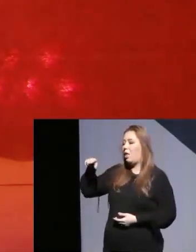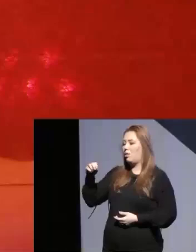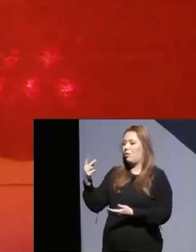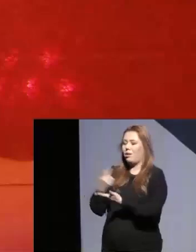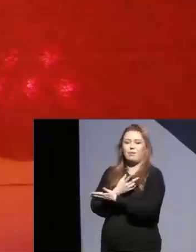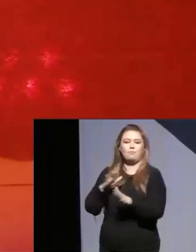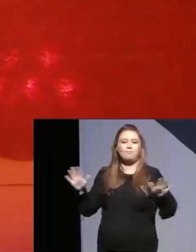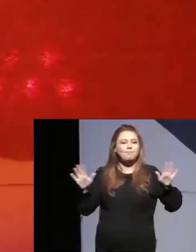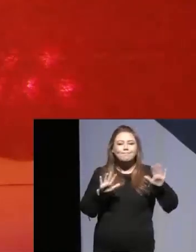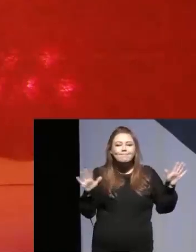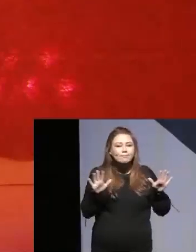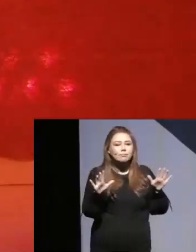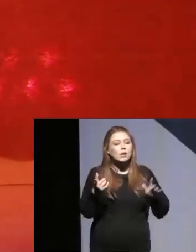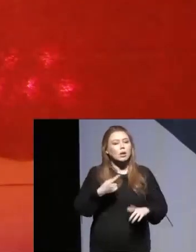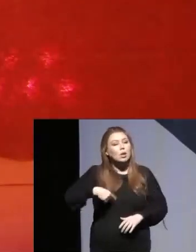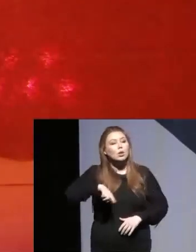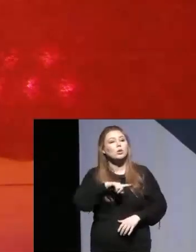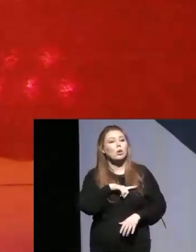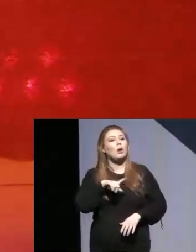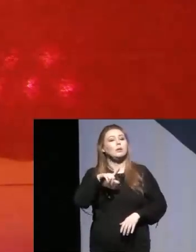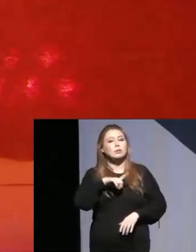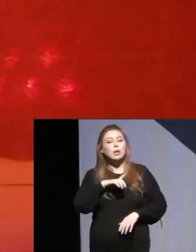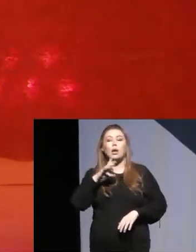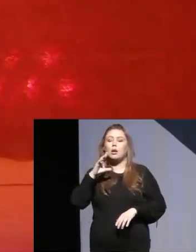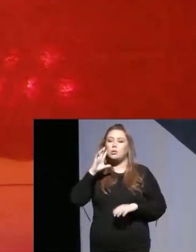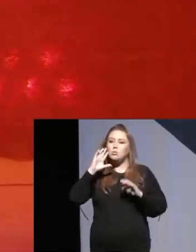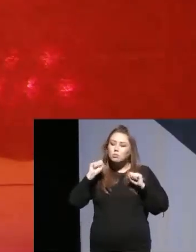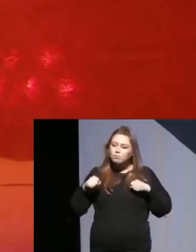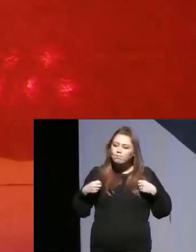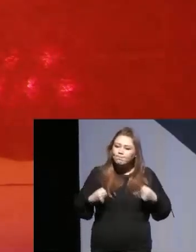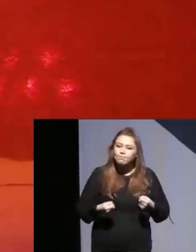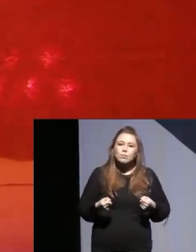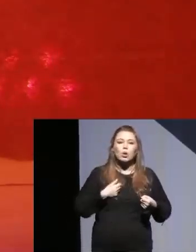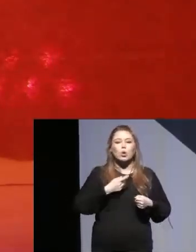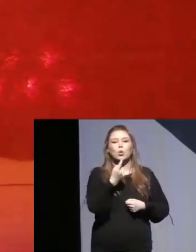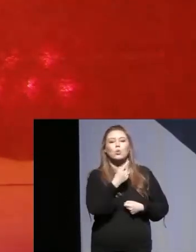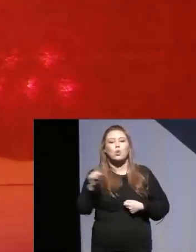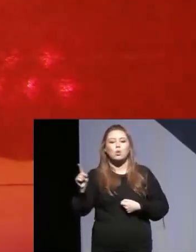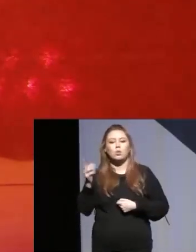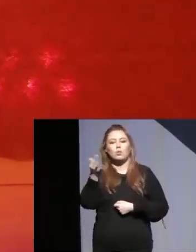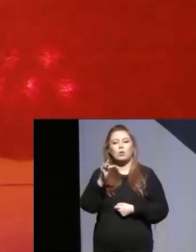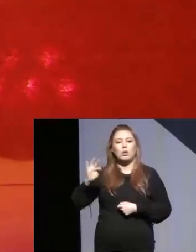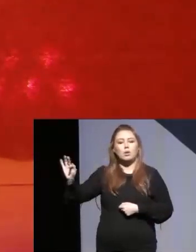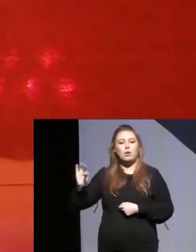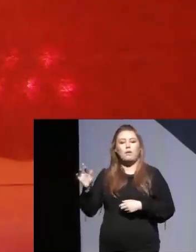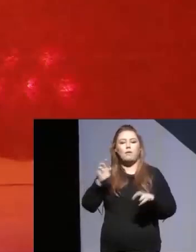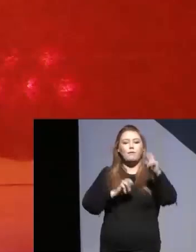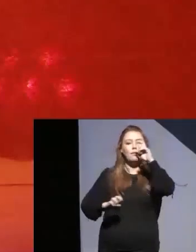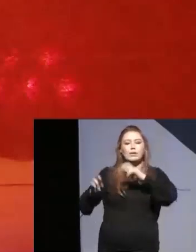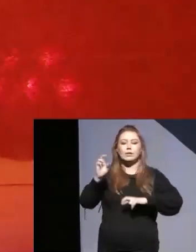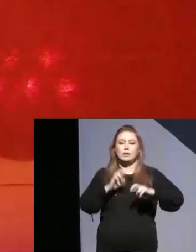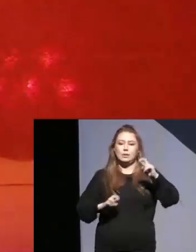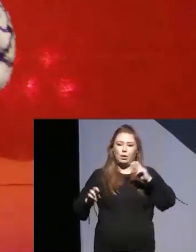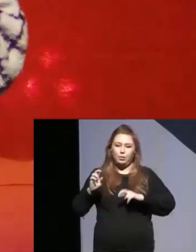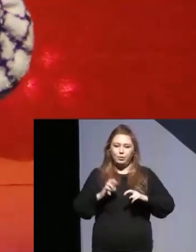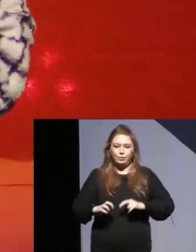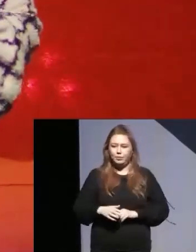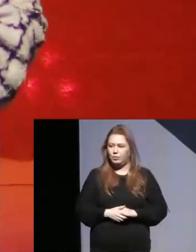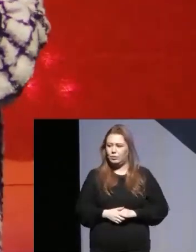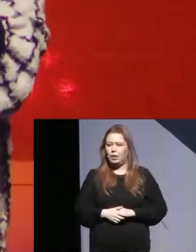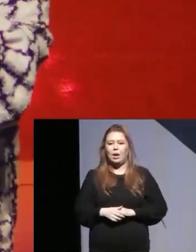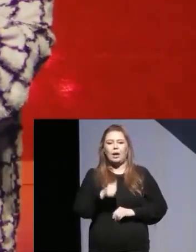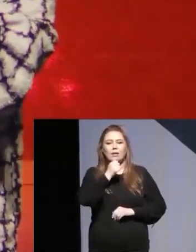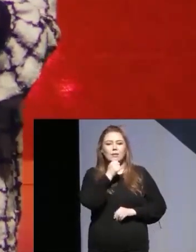Nós temos realmente uma investida contra o federalismo fiscal cooperativo. Mas ainda temos